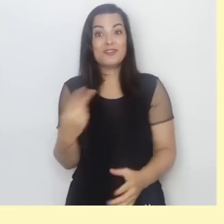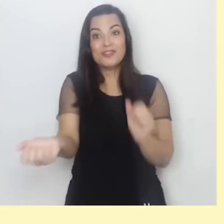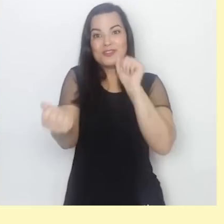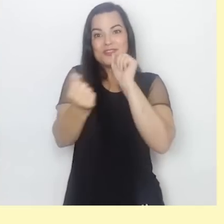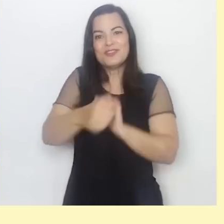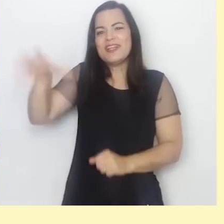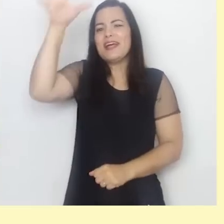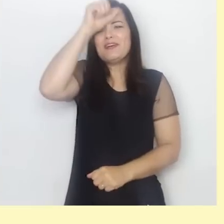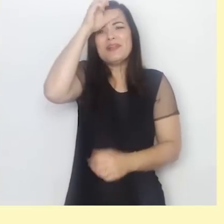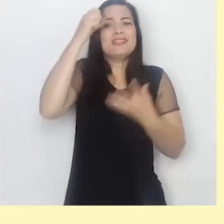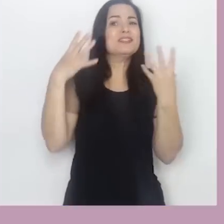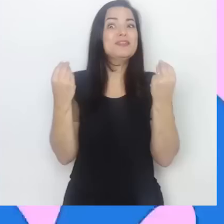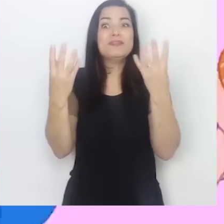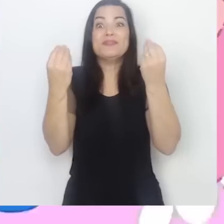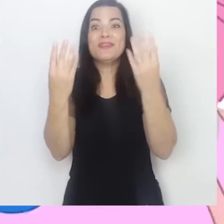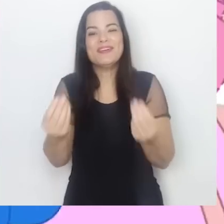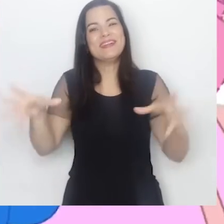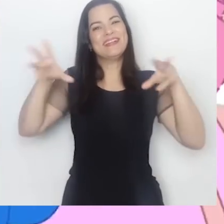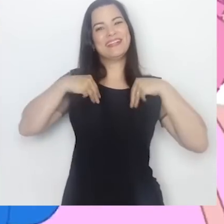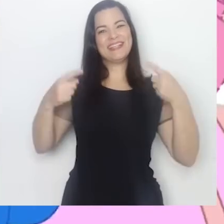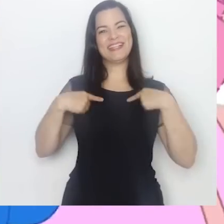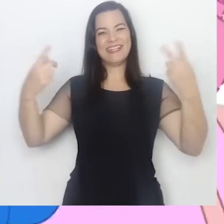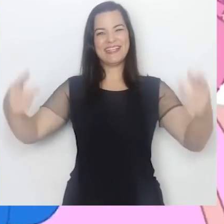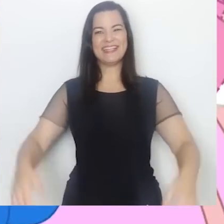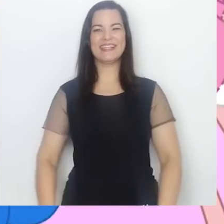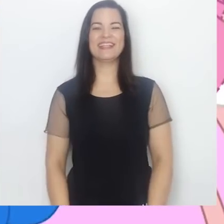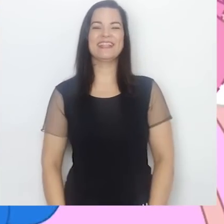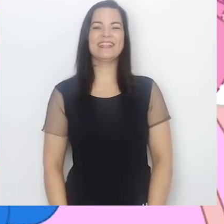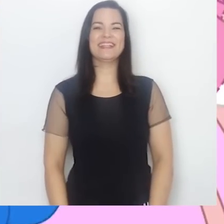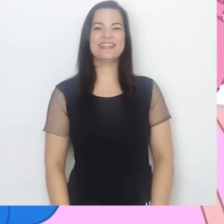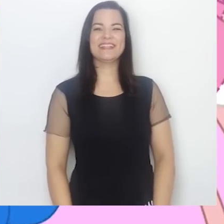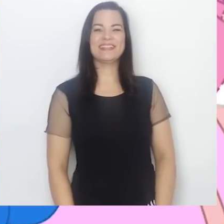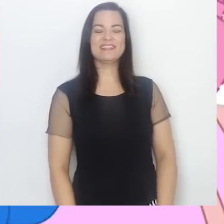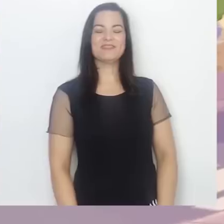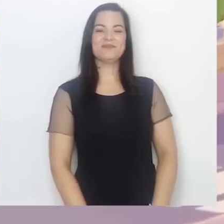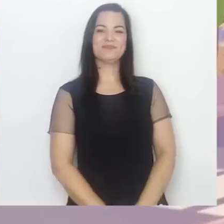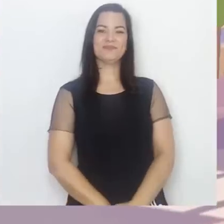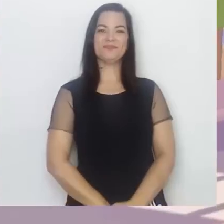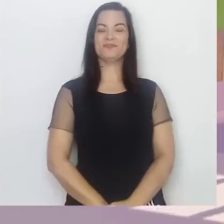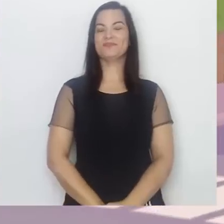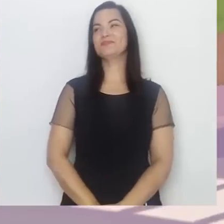muito que aprender. Liga!